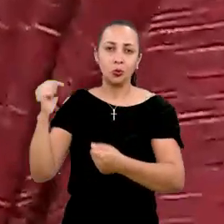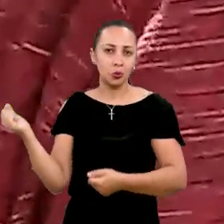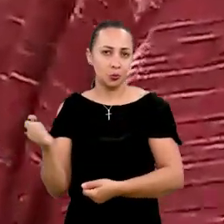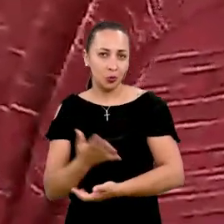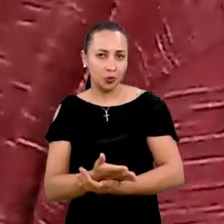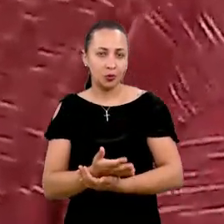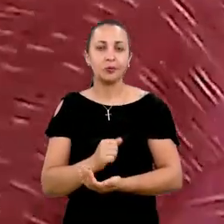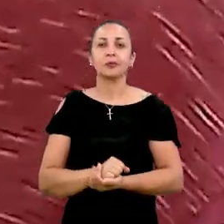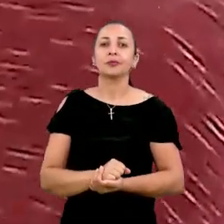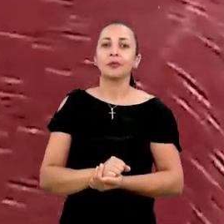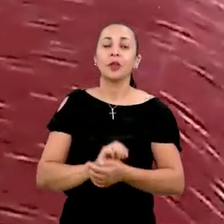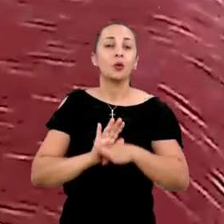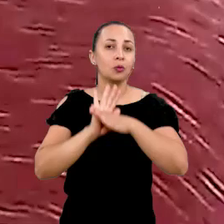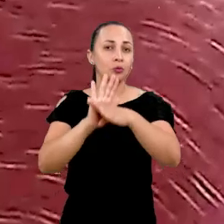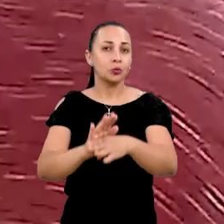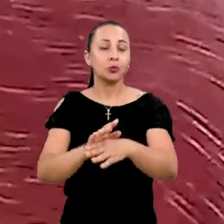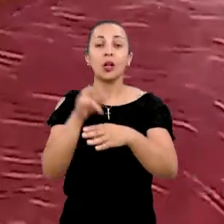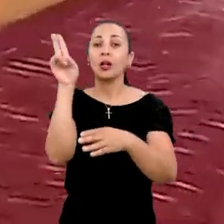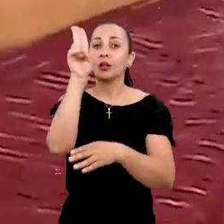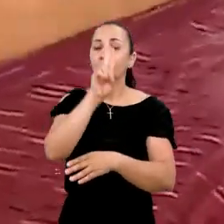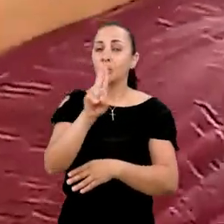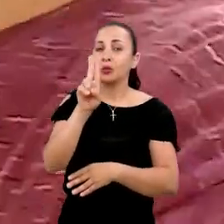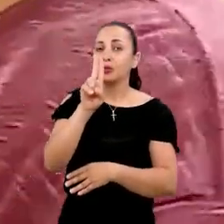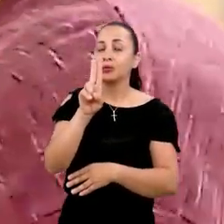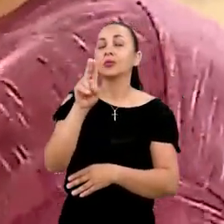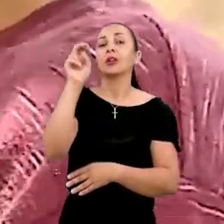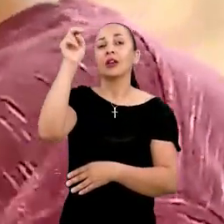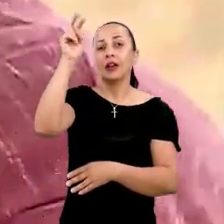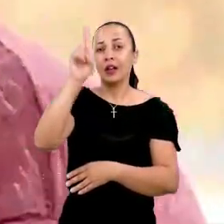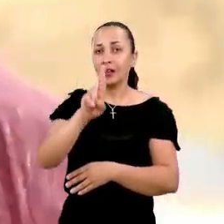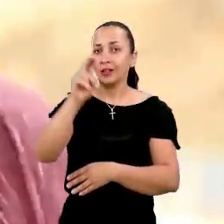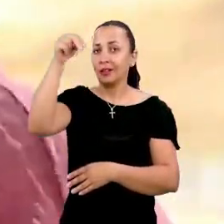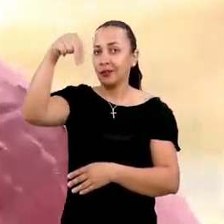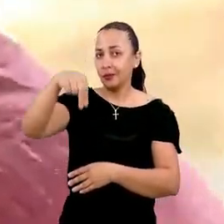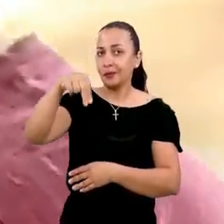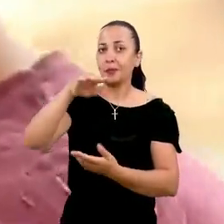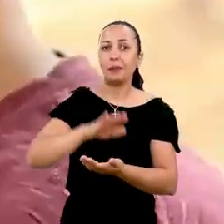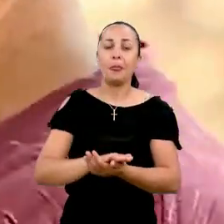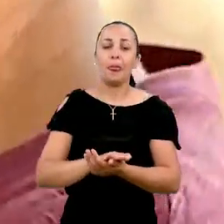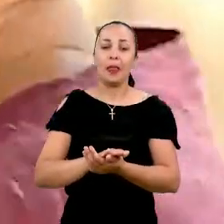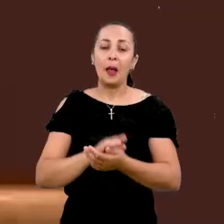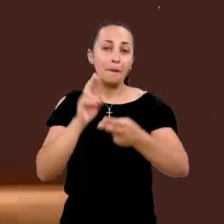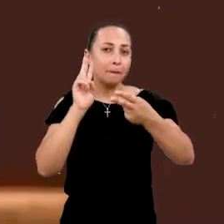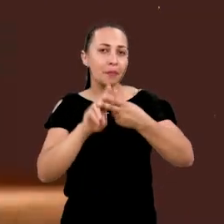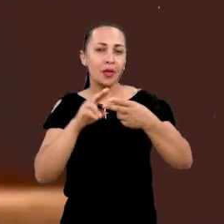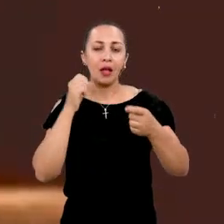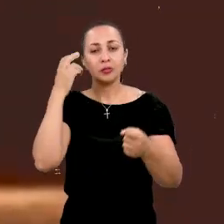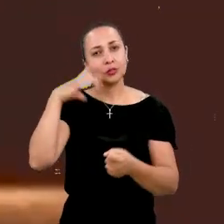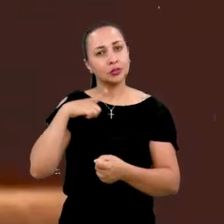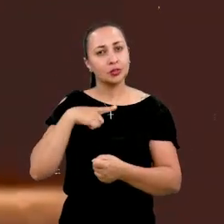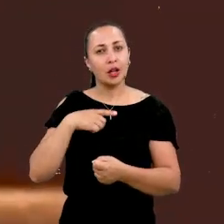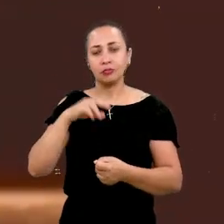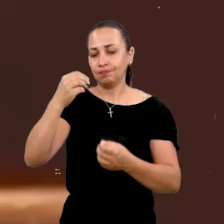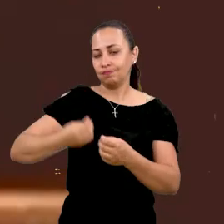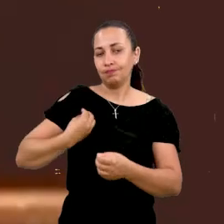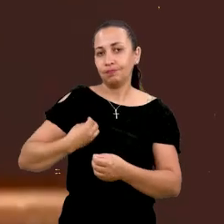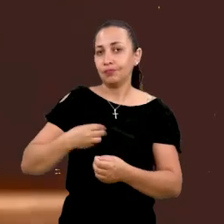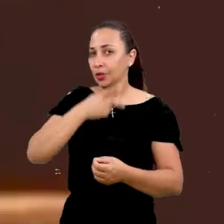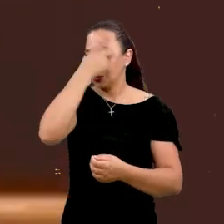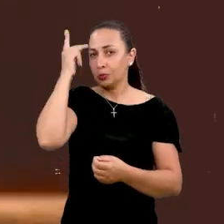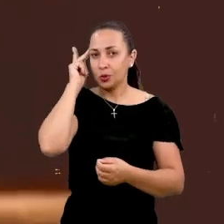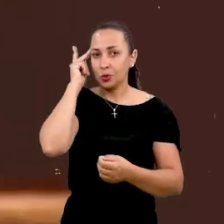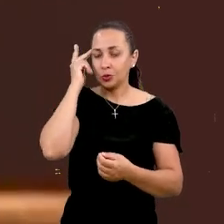Mundo Contemporâneo. Com colaboração da Universidade Federal do Rio Grande do Norte, a rede conta com a presença